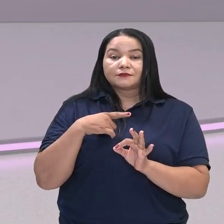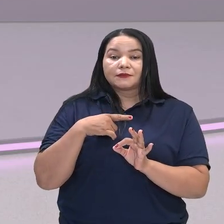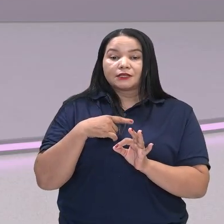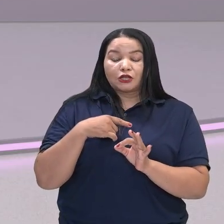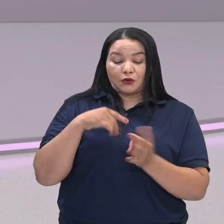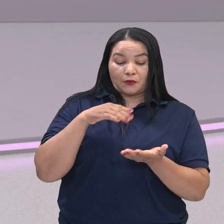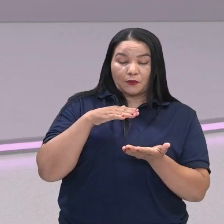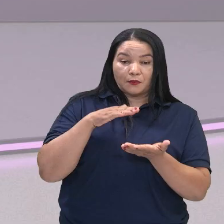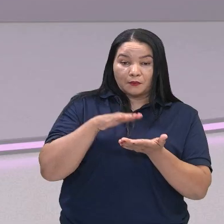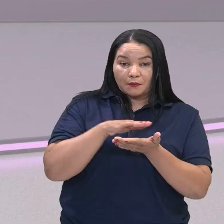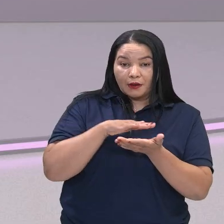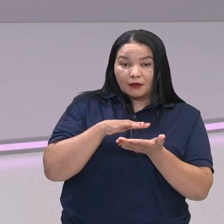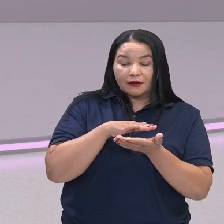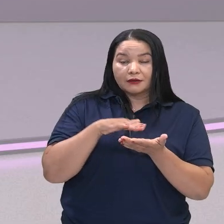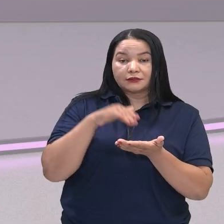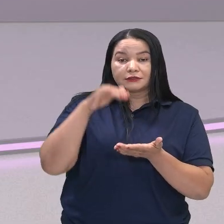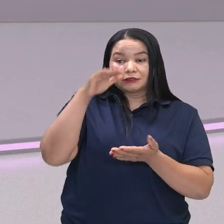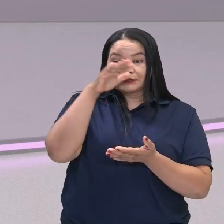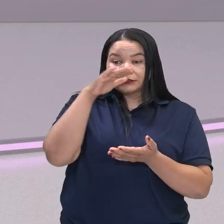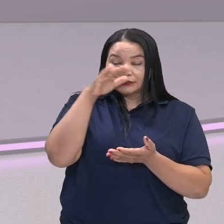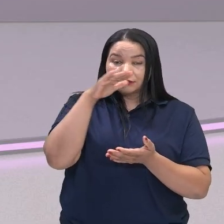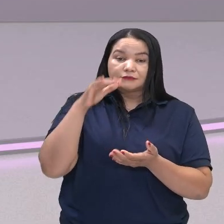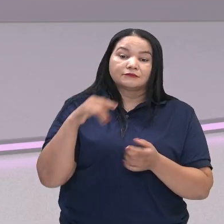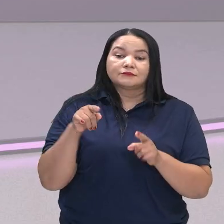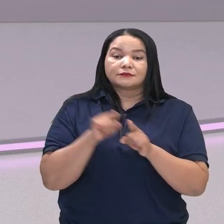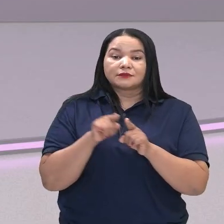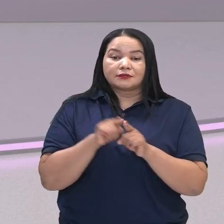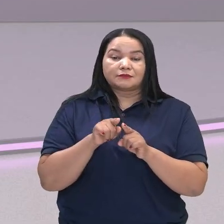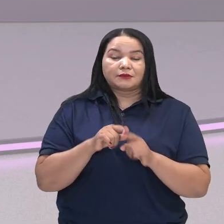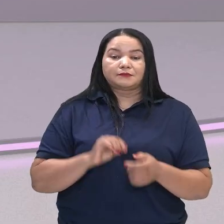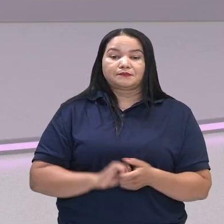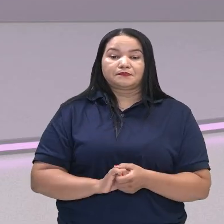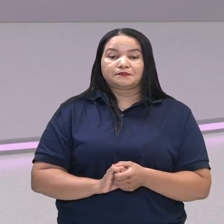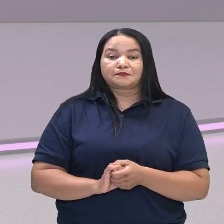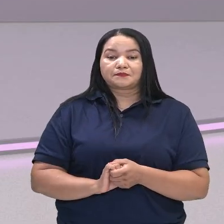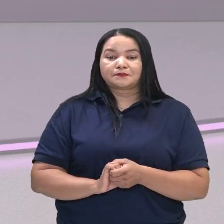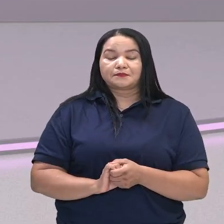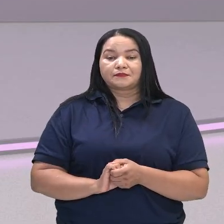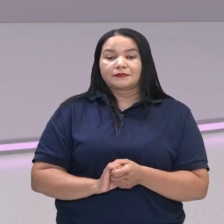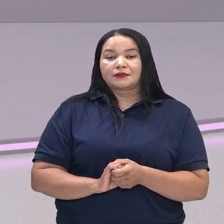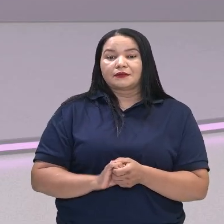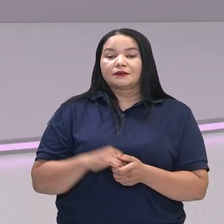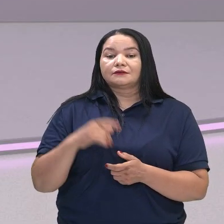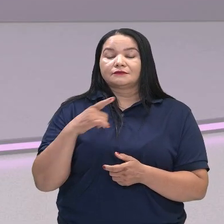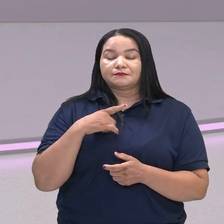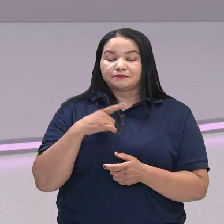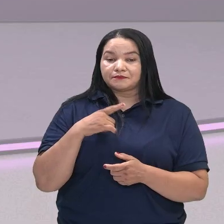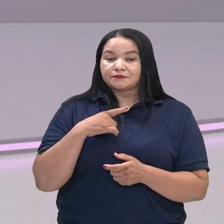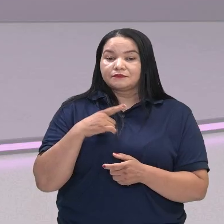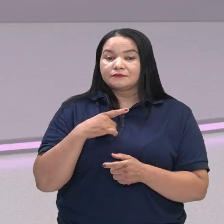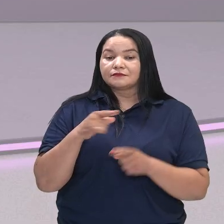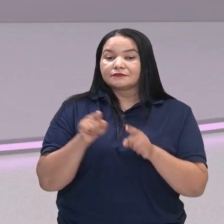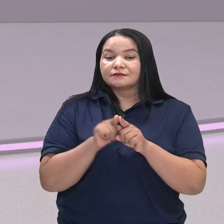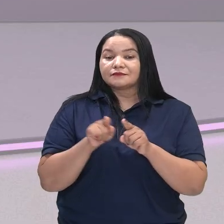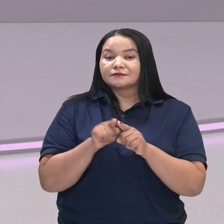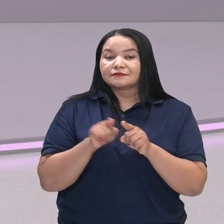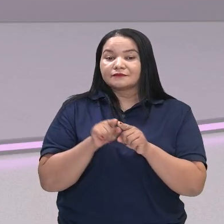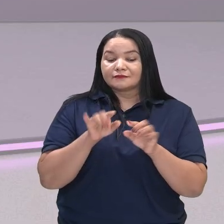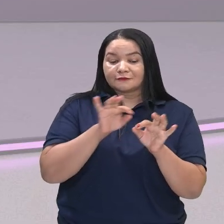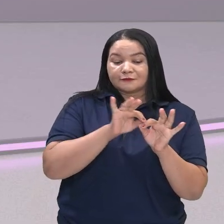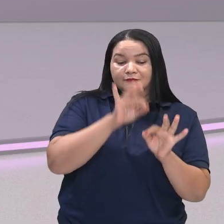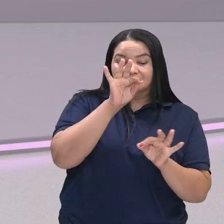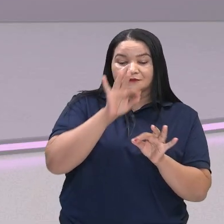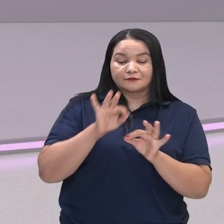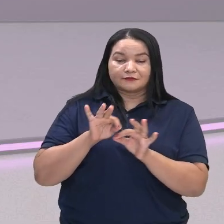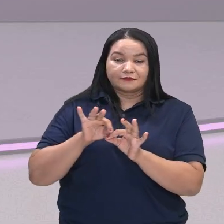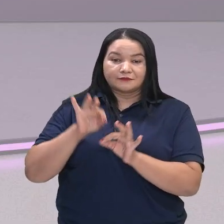bases circulares, nós vamos ter ali o fundo da lata, a base da lata, e aqui a tampa. E o lado, ele vai ali